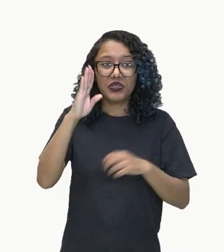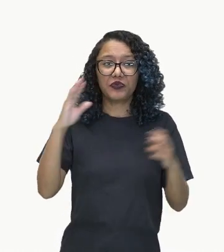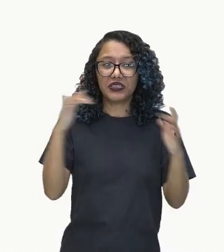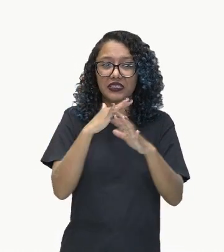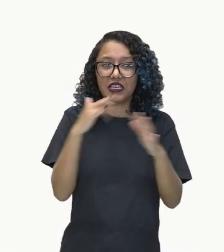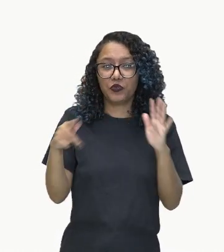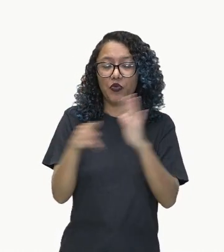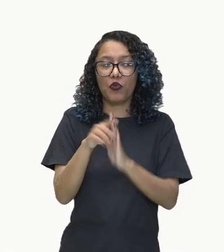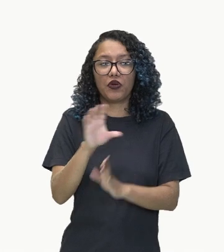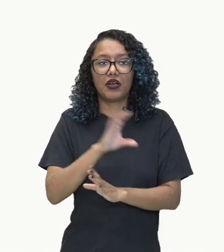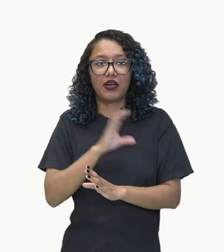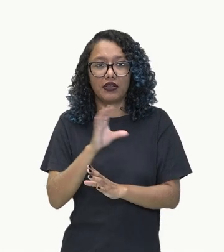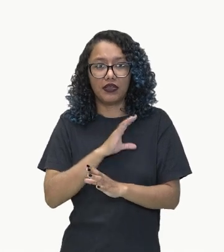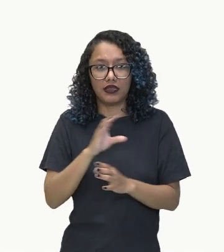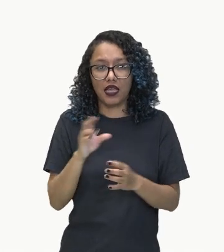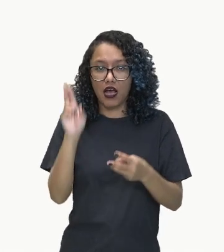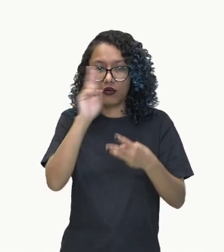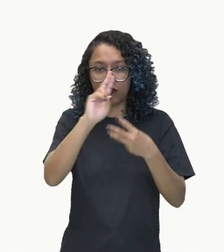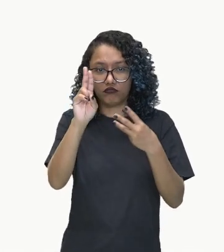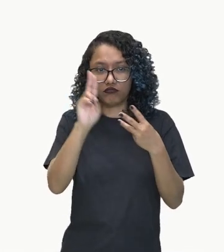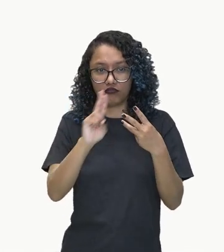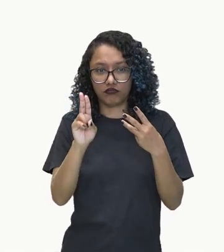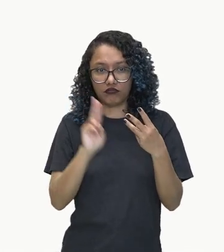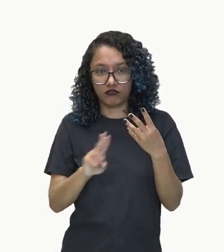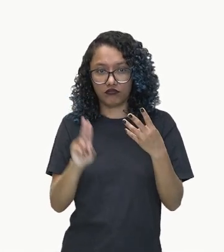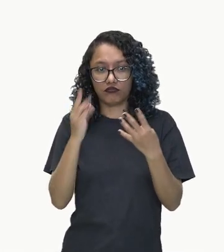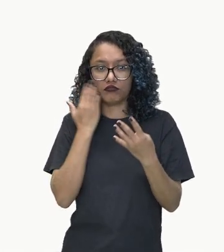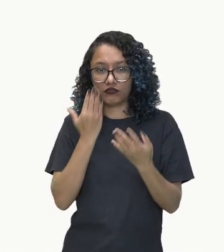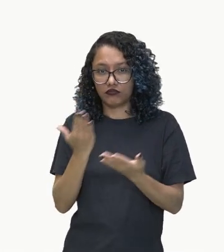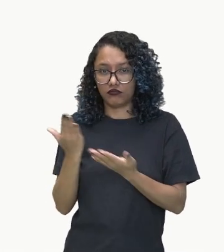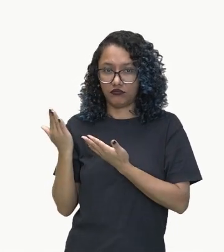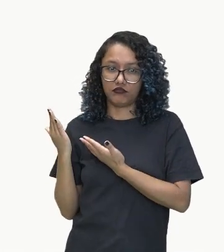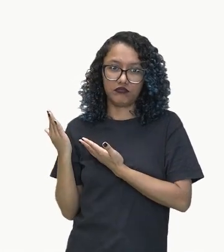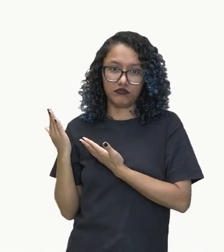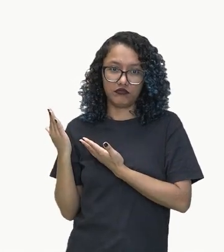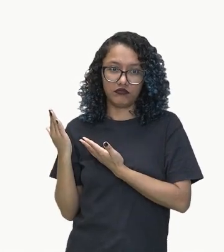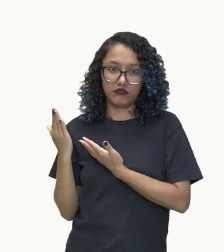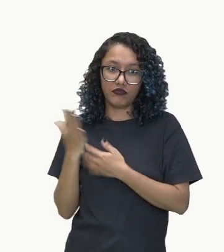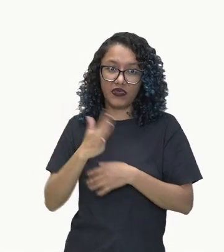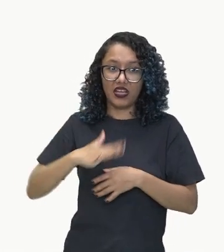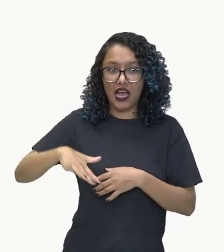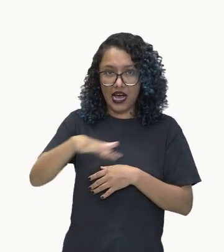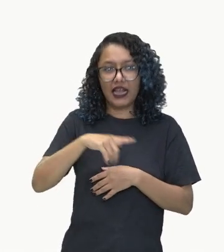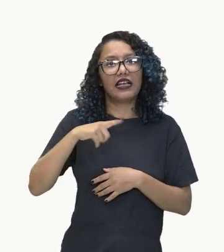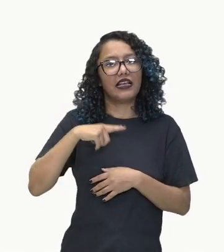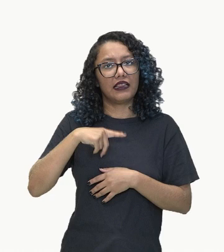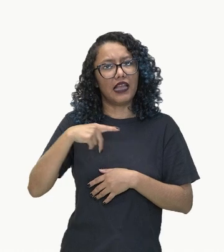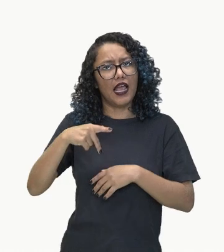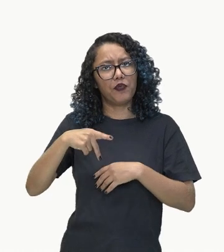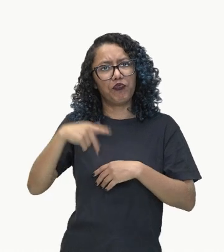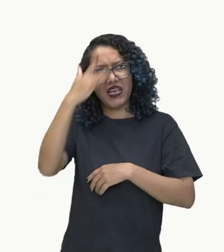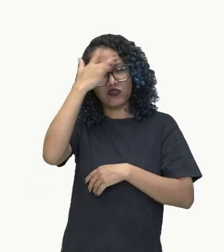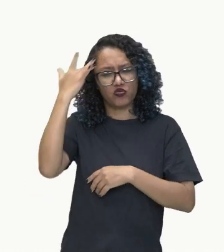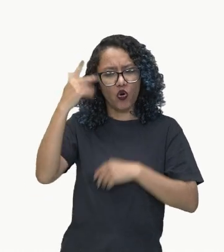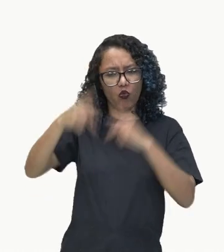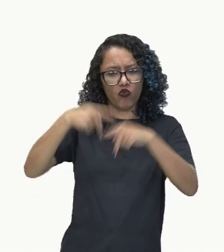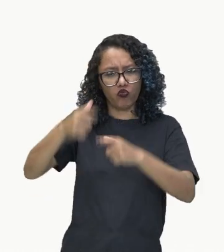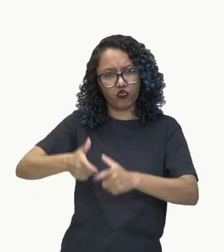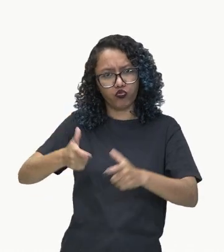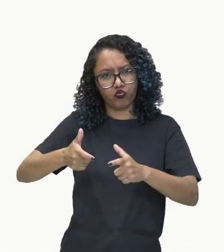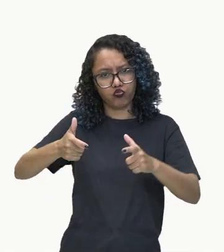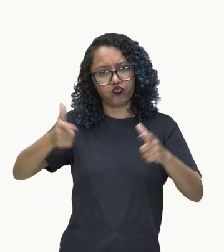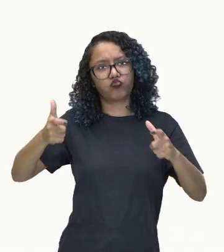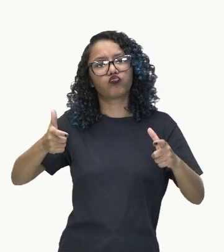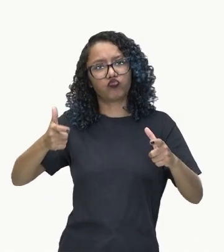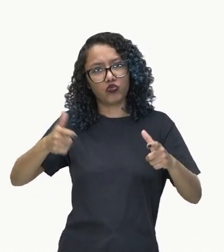Montreal, Quebec e Ottawa, que são justamente essas áreas de concentração populacional. E onde tem população, também